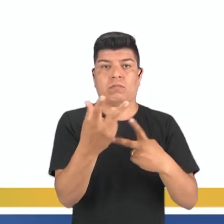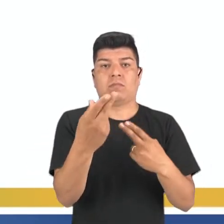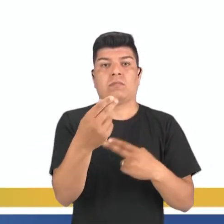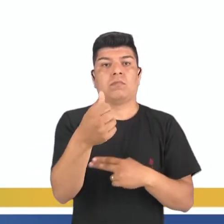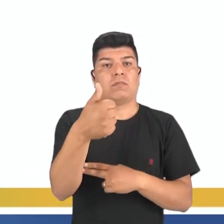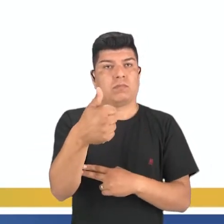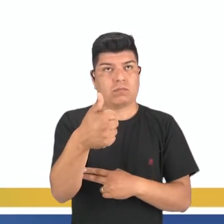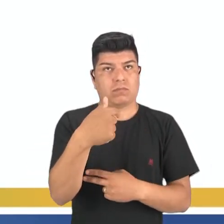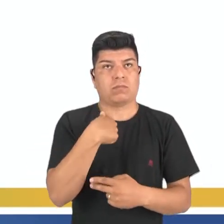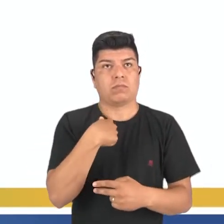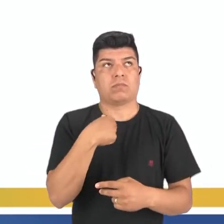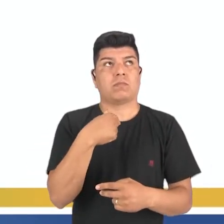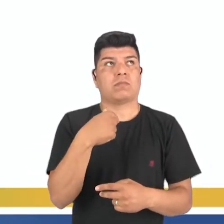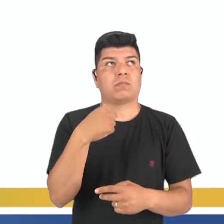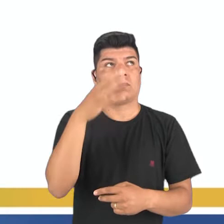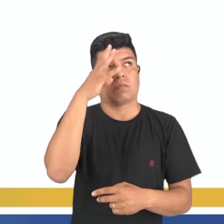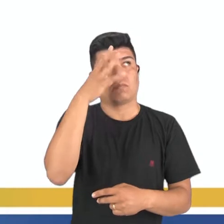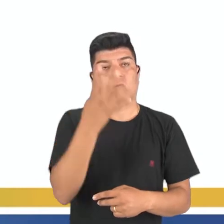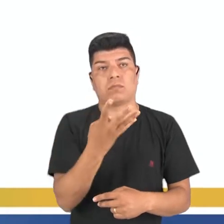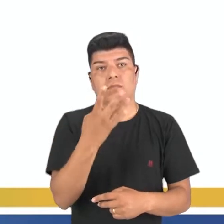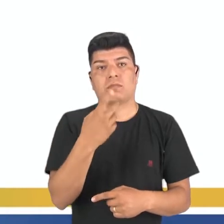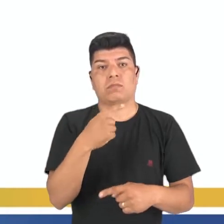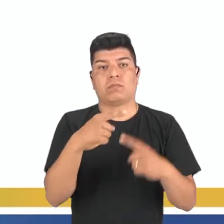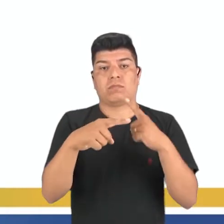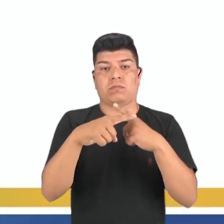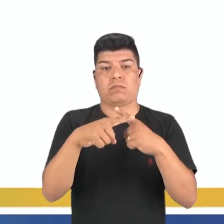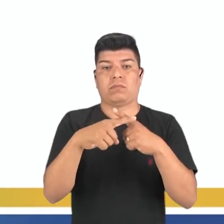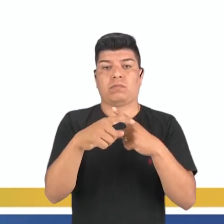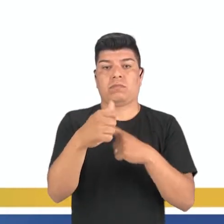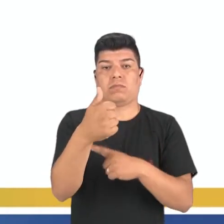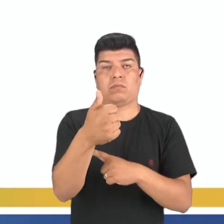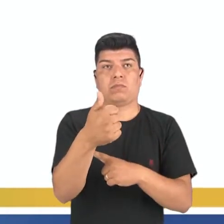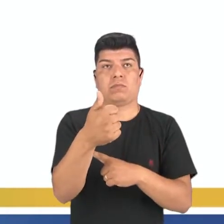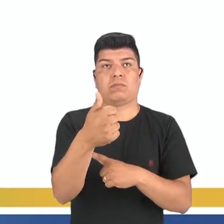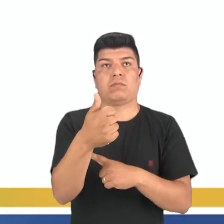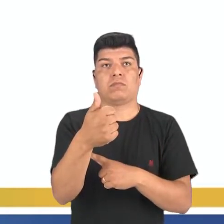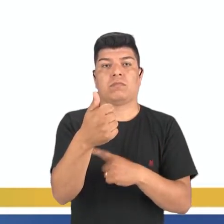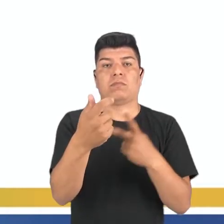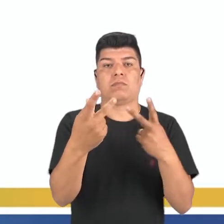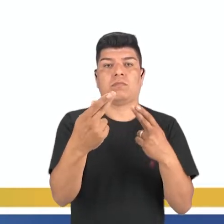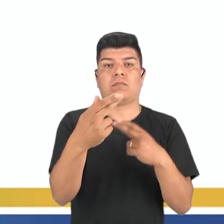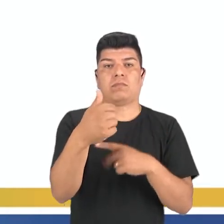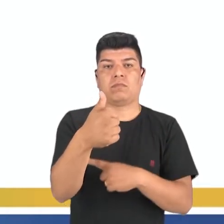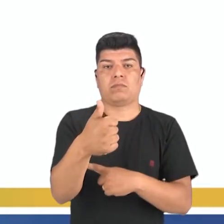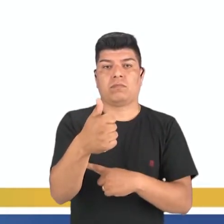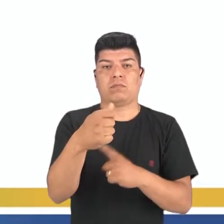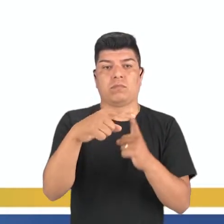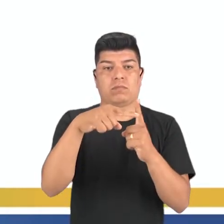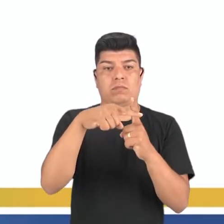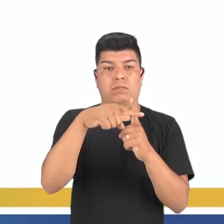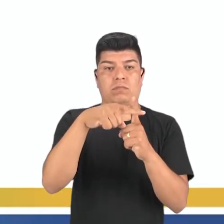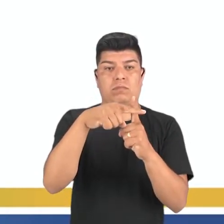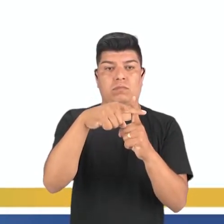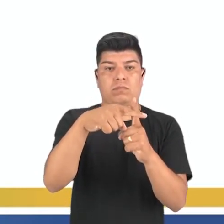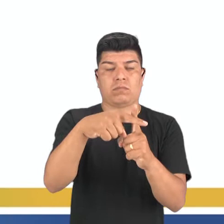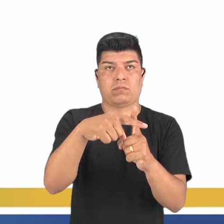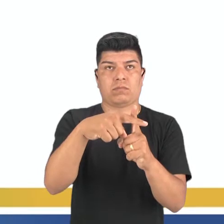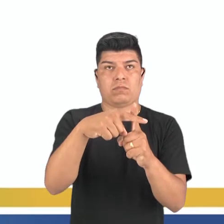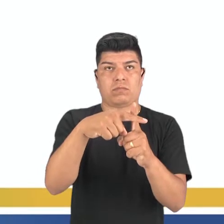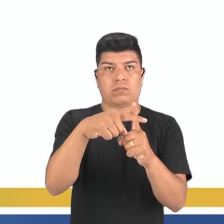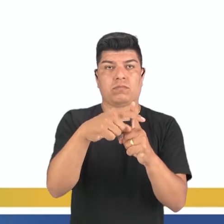E aí eu pego esse resultado e multiplico por 1, que dá 1. mais, porque eu estou